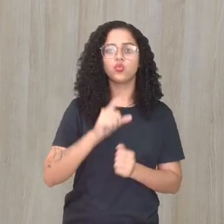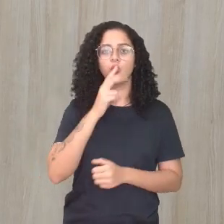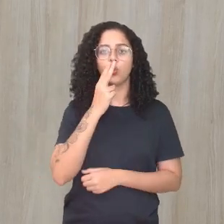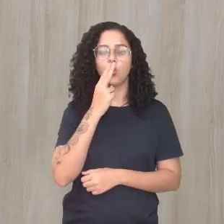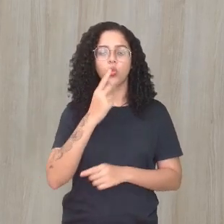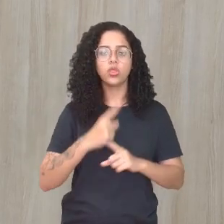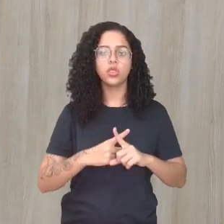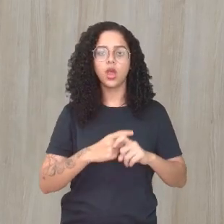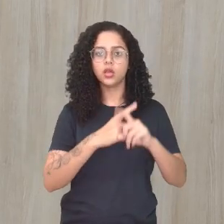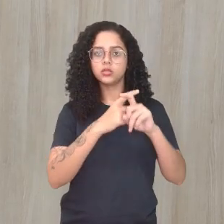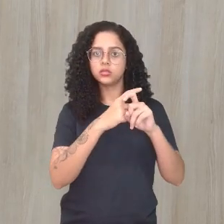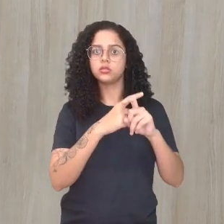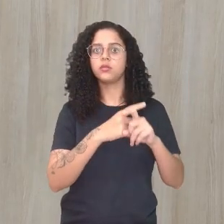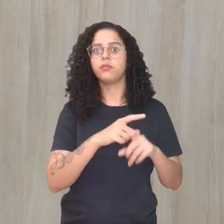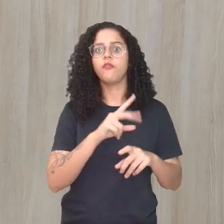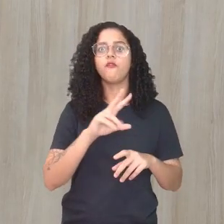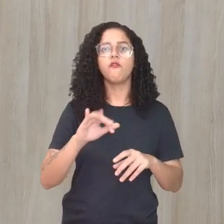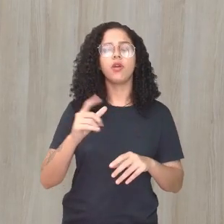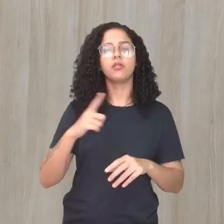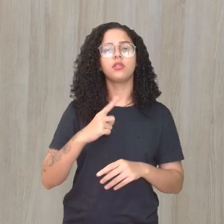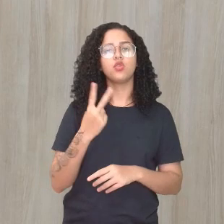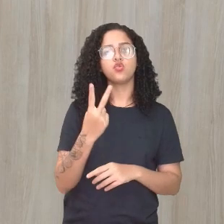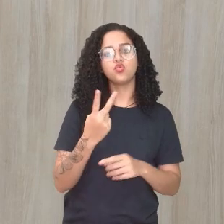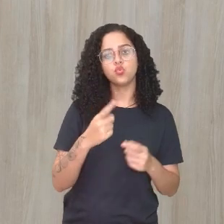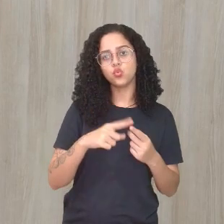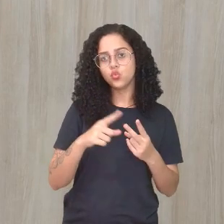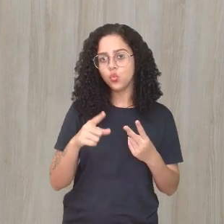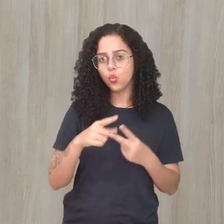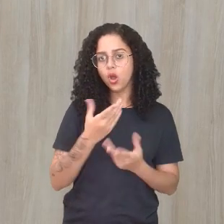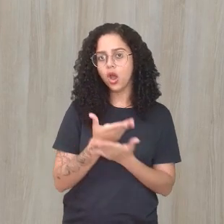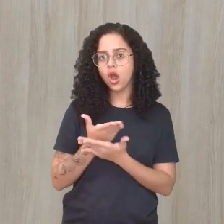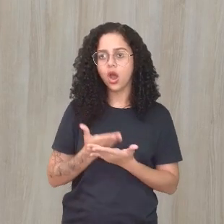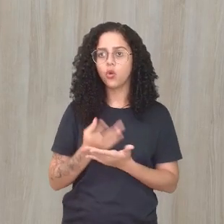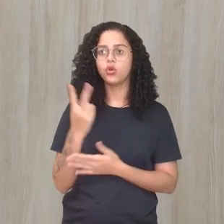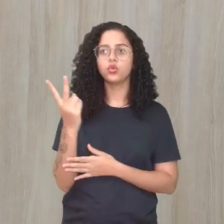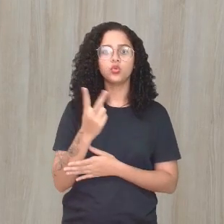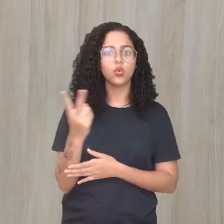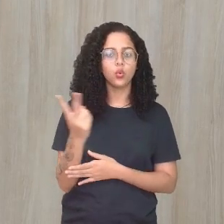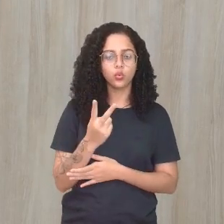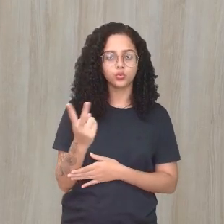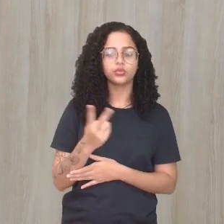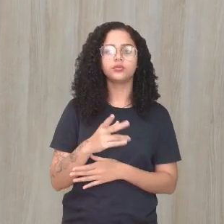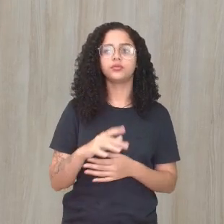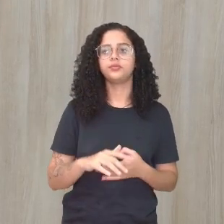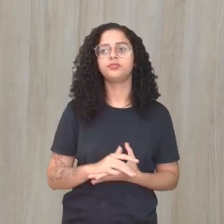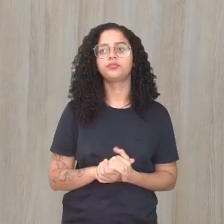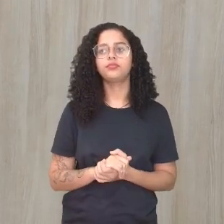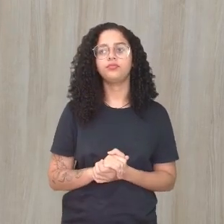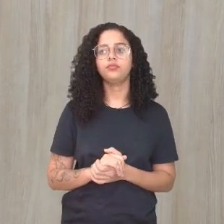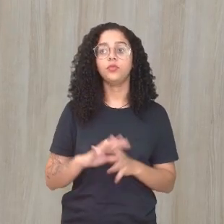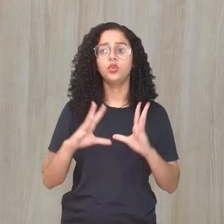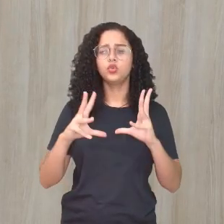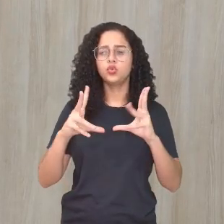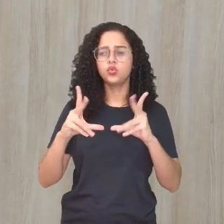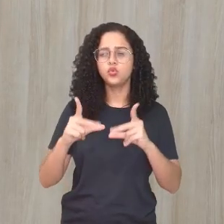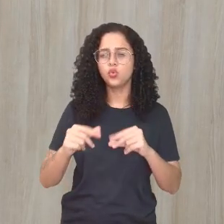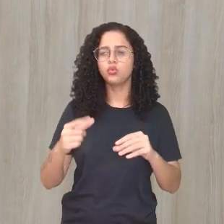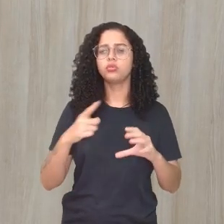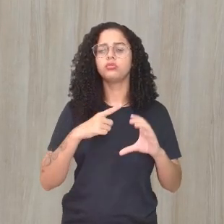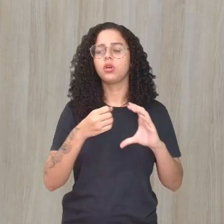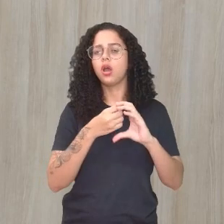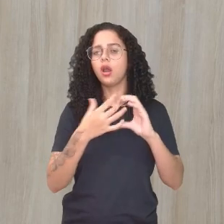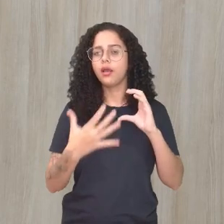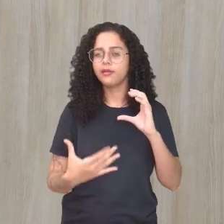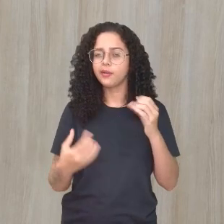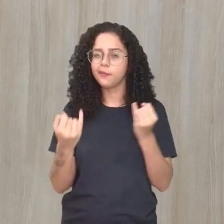trabalhar nessas duas aulas, nesses dois regimes, né, todos eles, né, com características